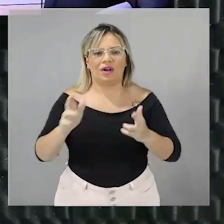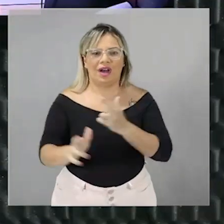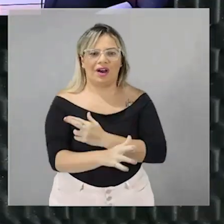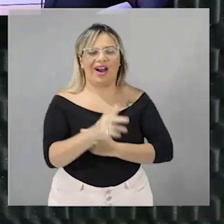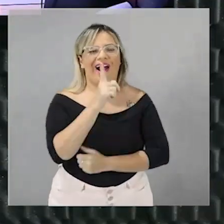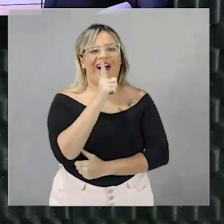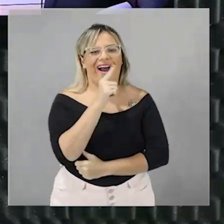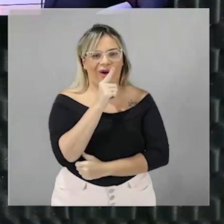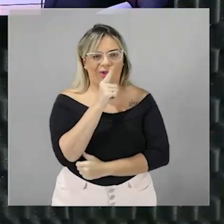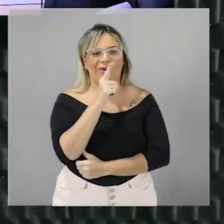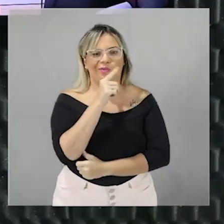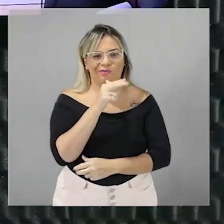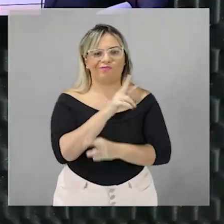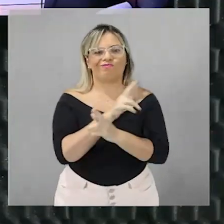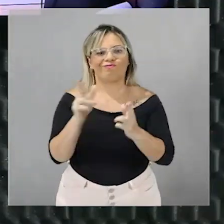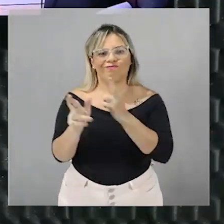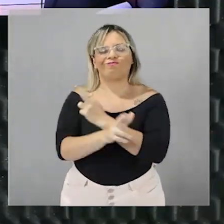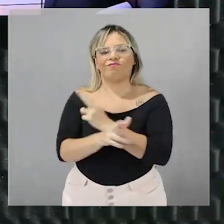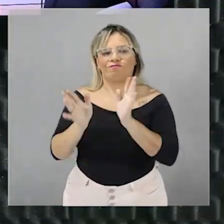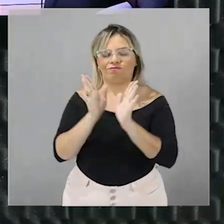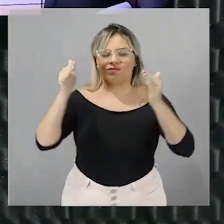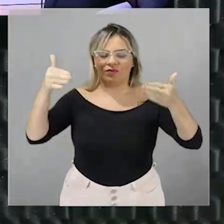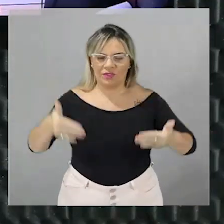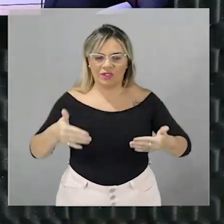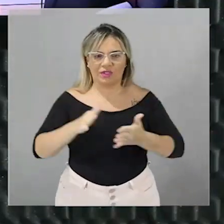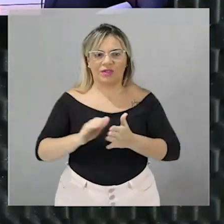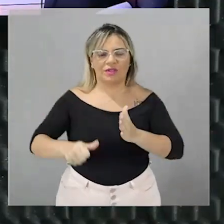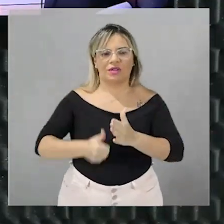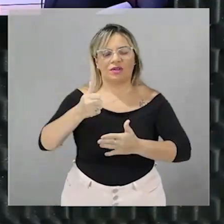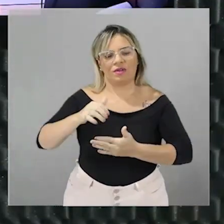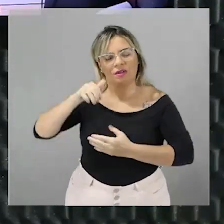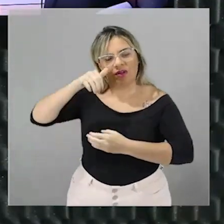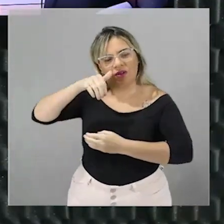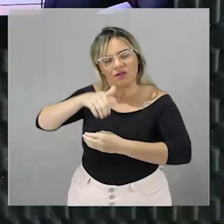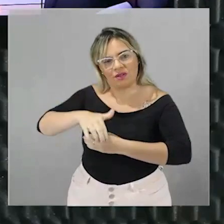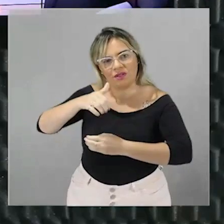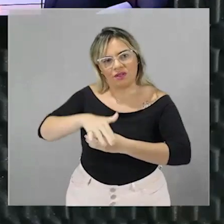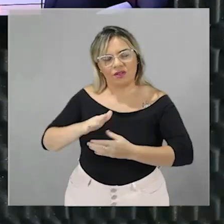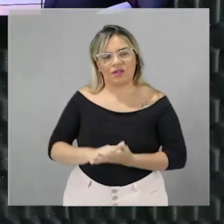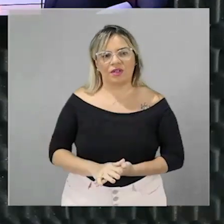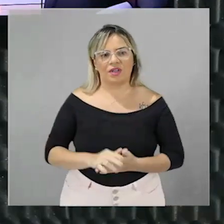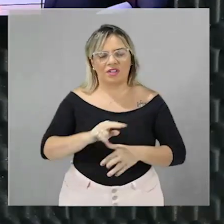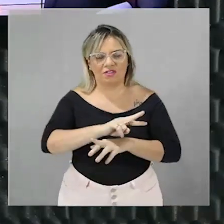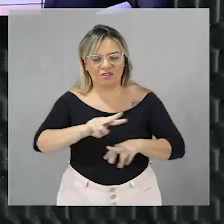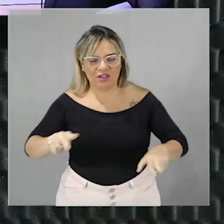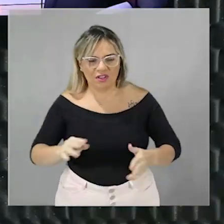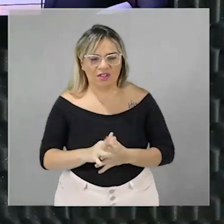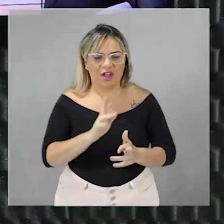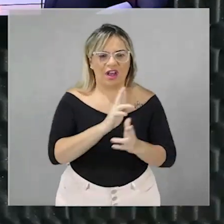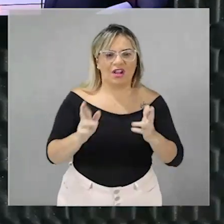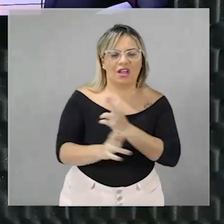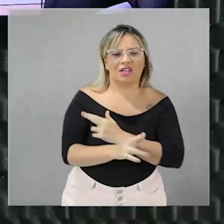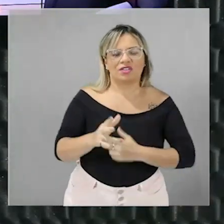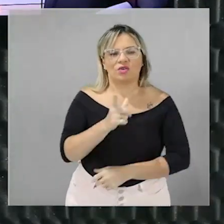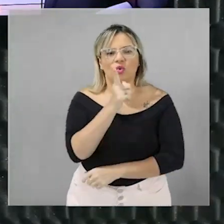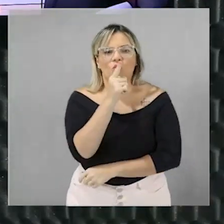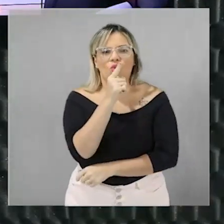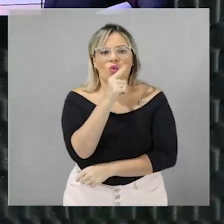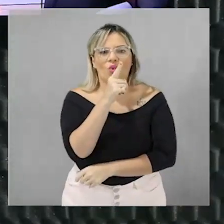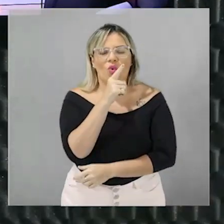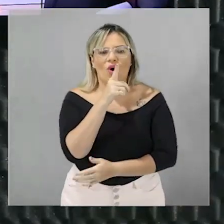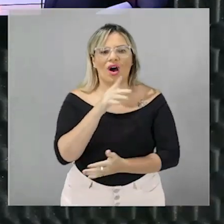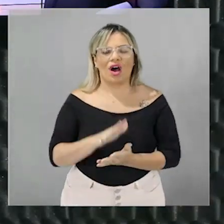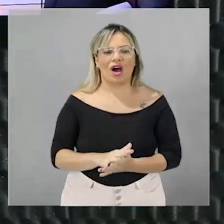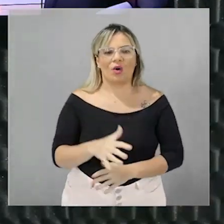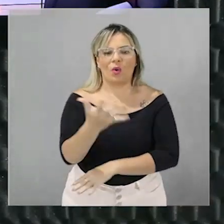fator água. Muita atenção, tá, galera? A primeira dica que eu te falo, quando caem questões envolvendo relações hídricas, sempre nós vamos